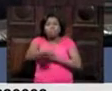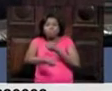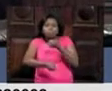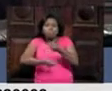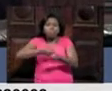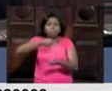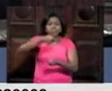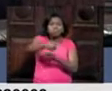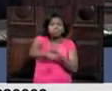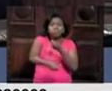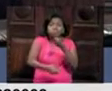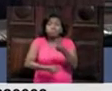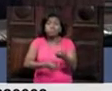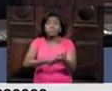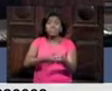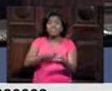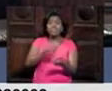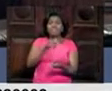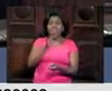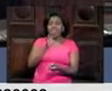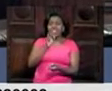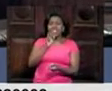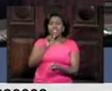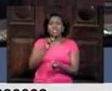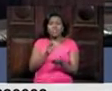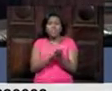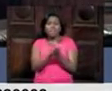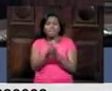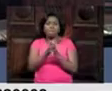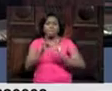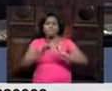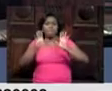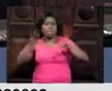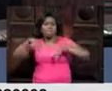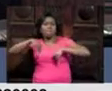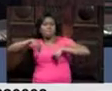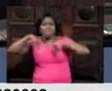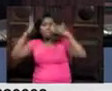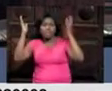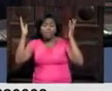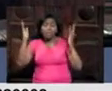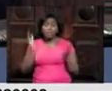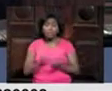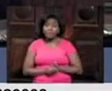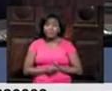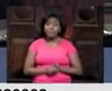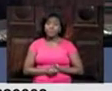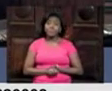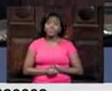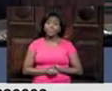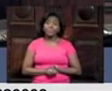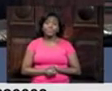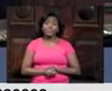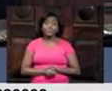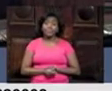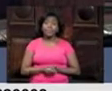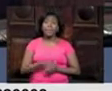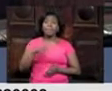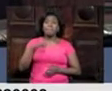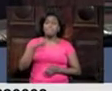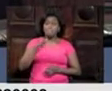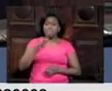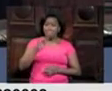esta verdadeira farra fiscal, mais cedo denunciada aqui dessa tribuna, com minúcias, pela deputada Marta Rocha, né?